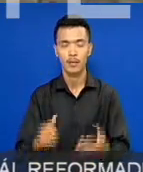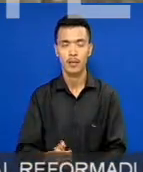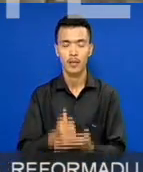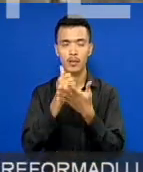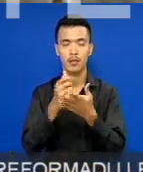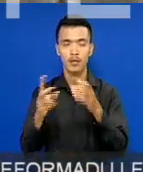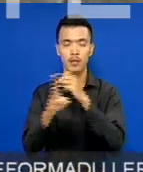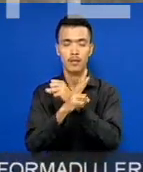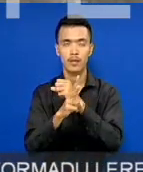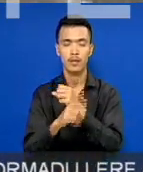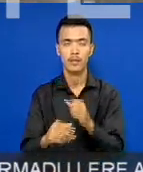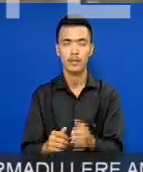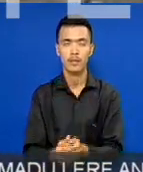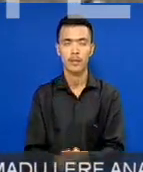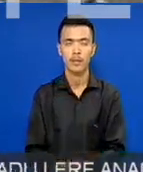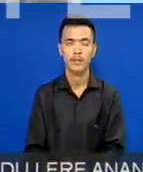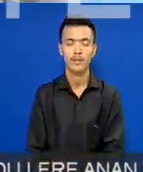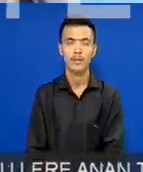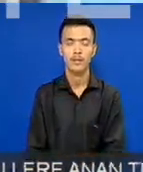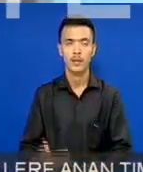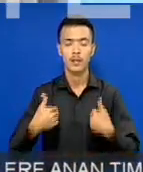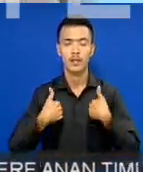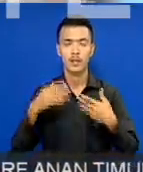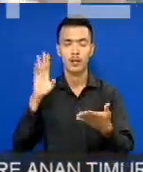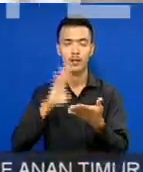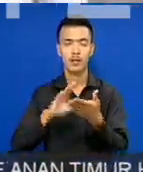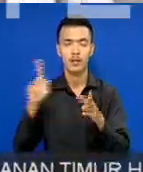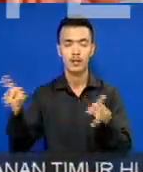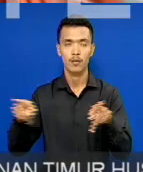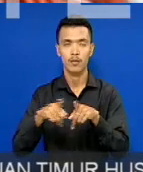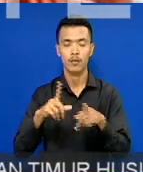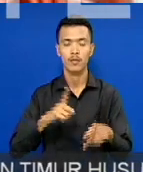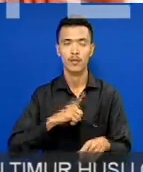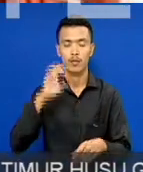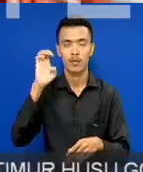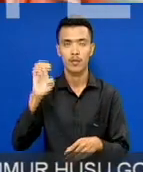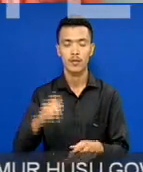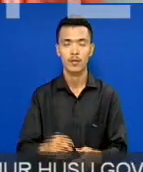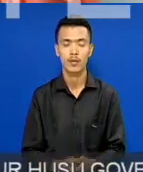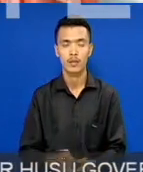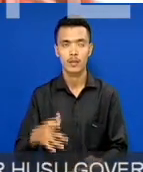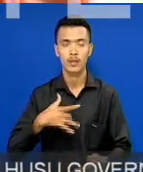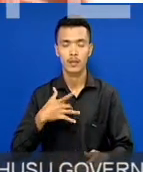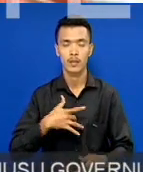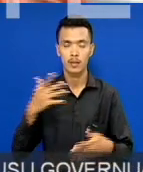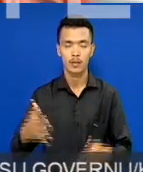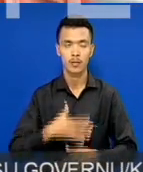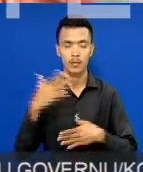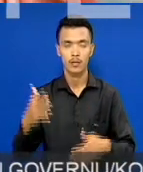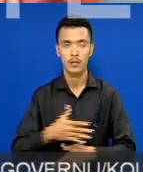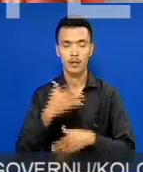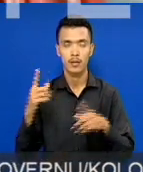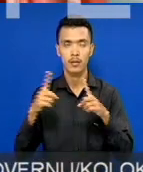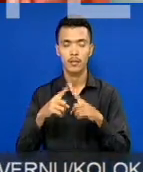intervenção da vítima afetada, calamidade e aposto Lolotoi. Sinto orgulho, apreciava